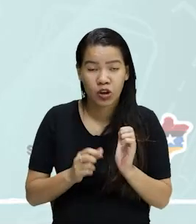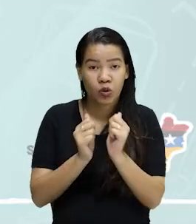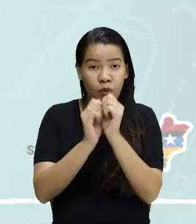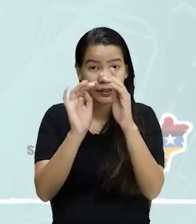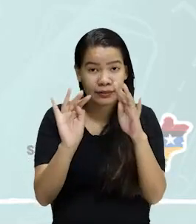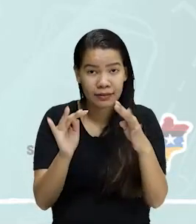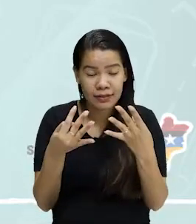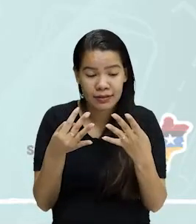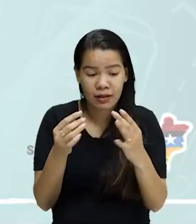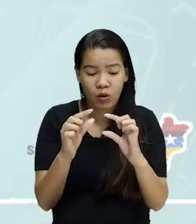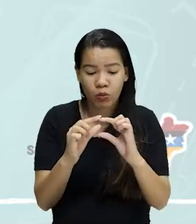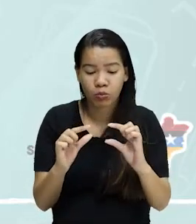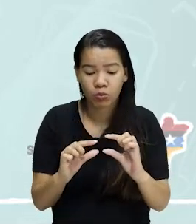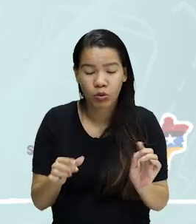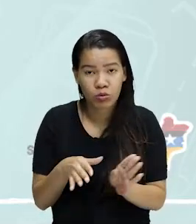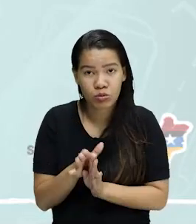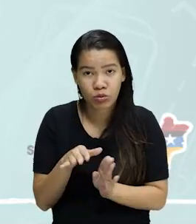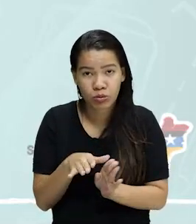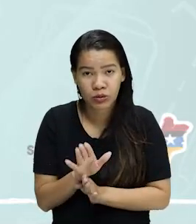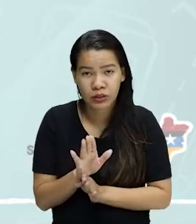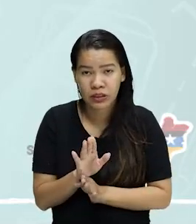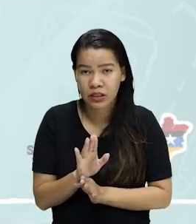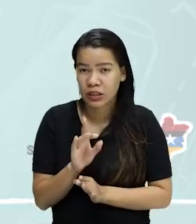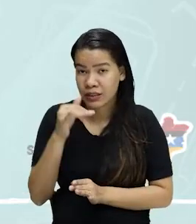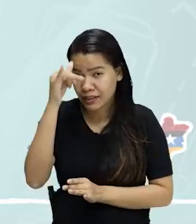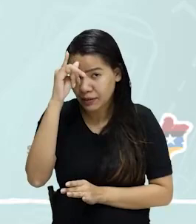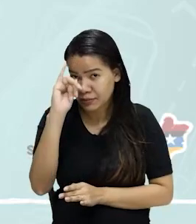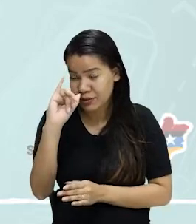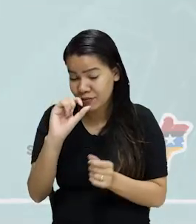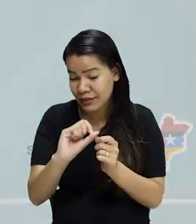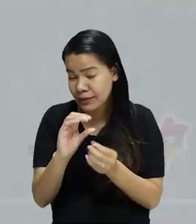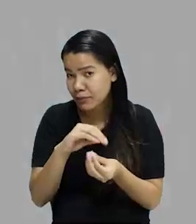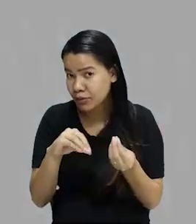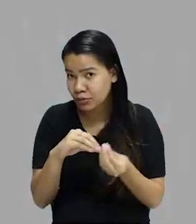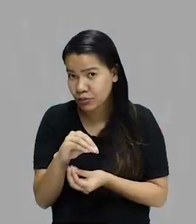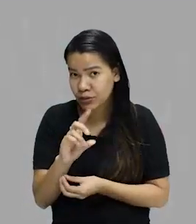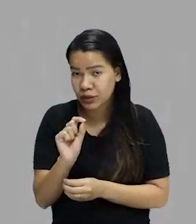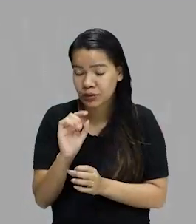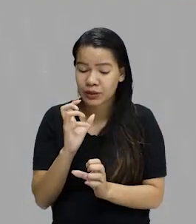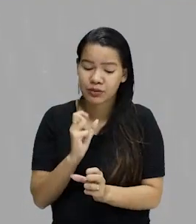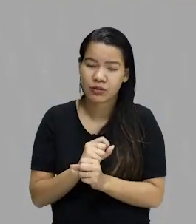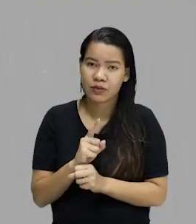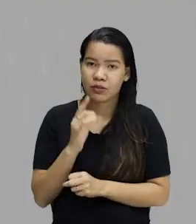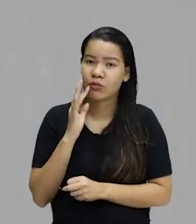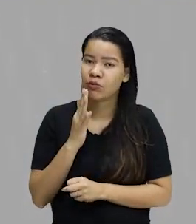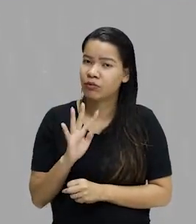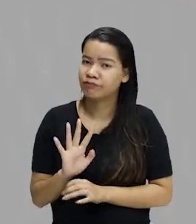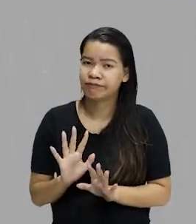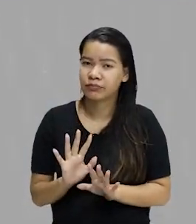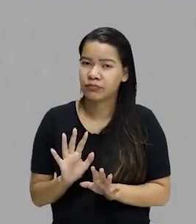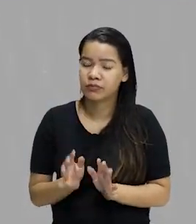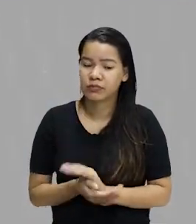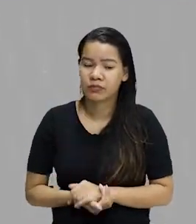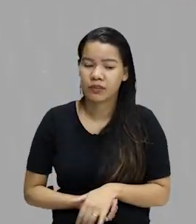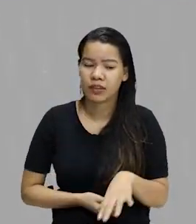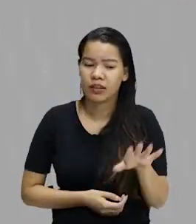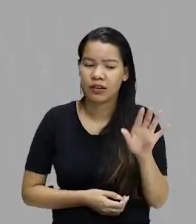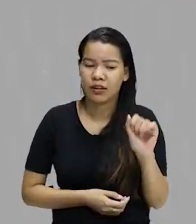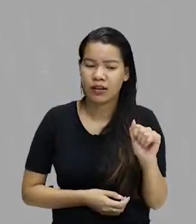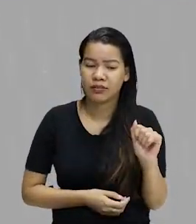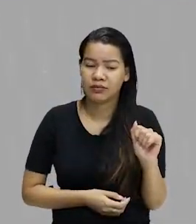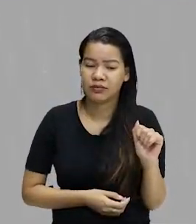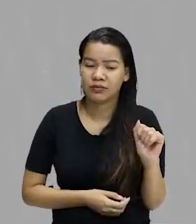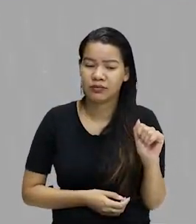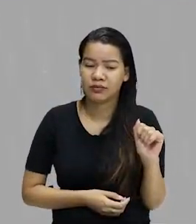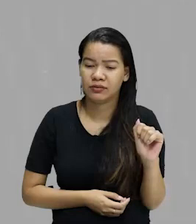cujos resultados sejam desconhecidos. Na letra A, não armazene produtos em embalagem